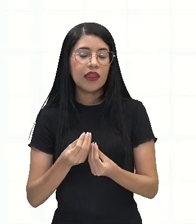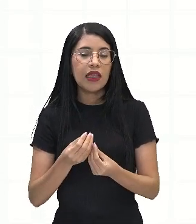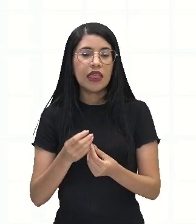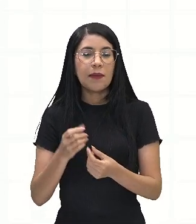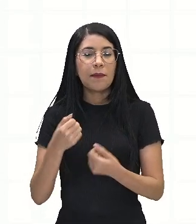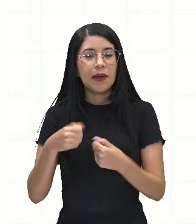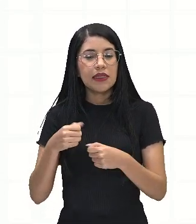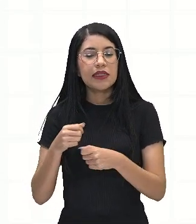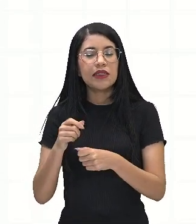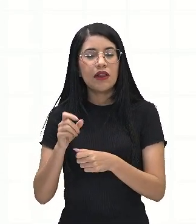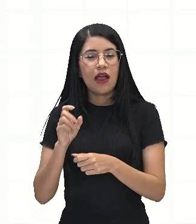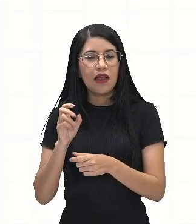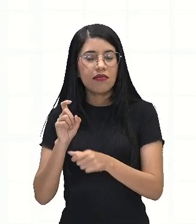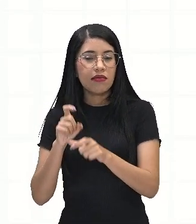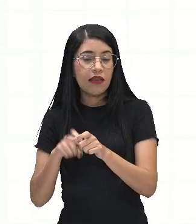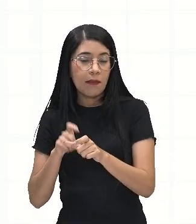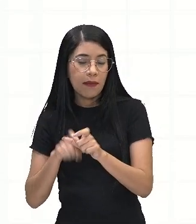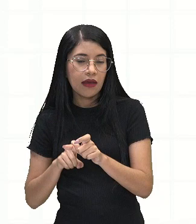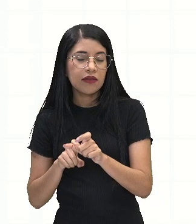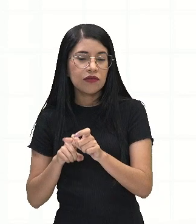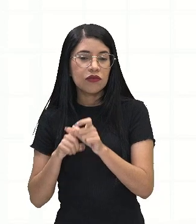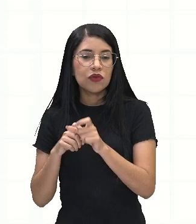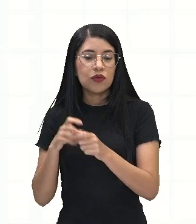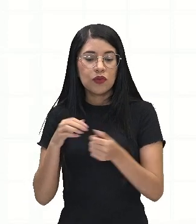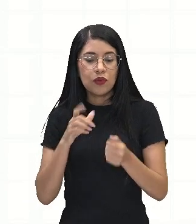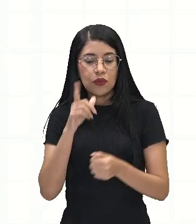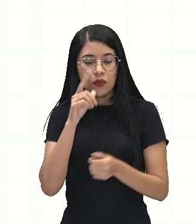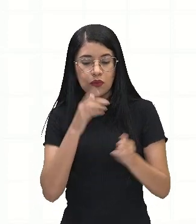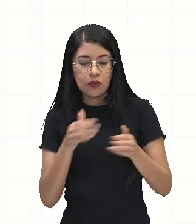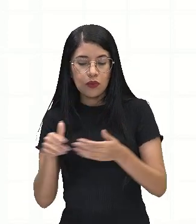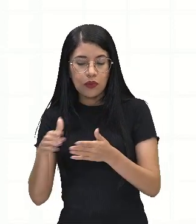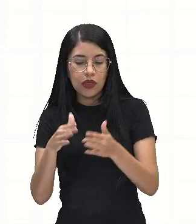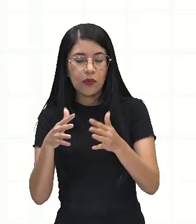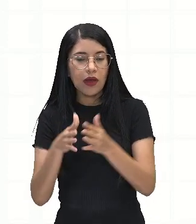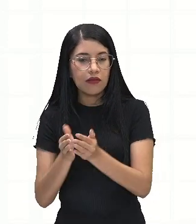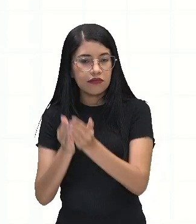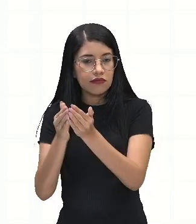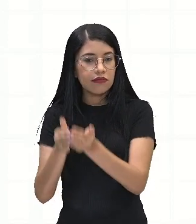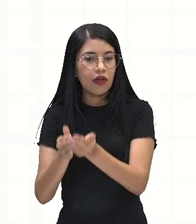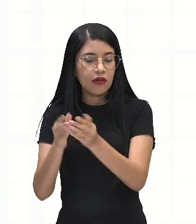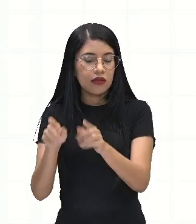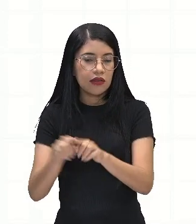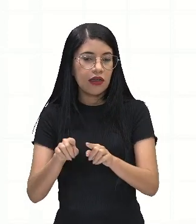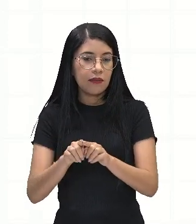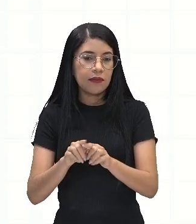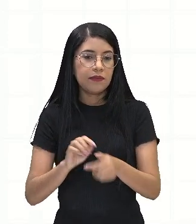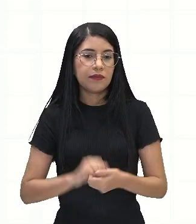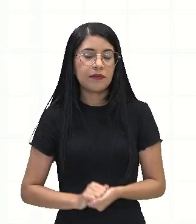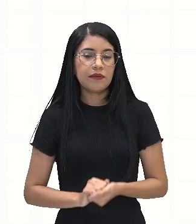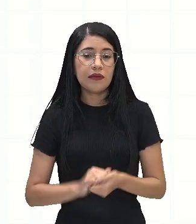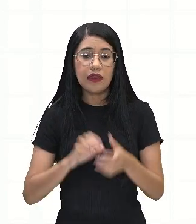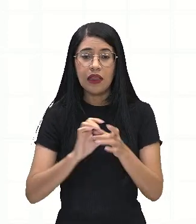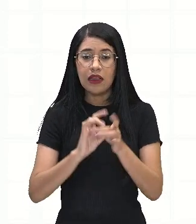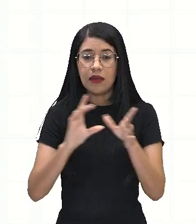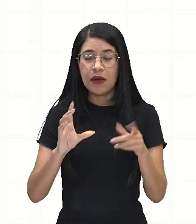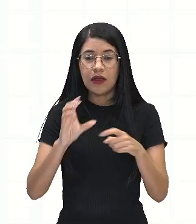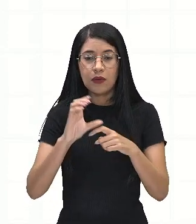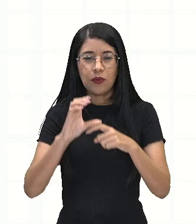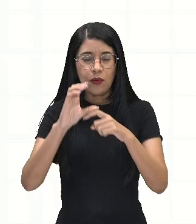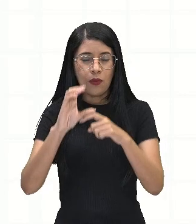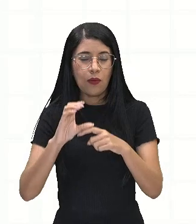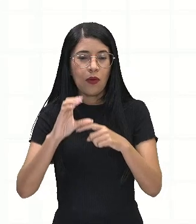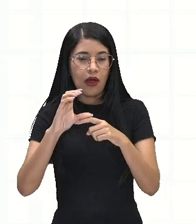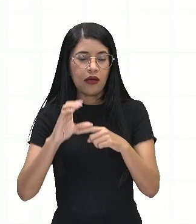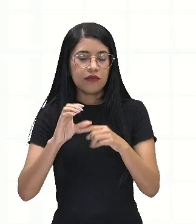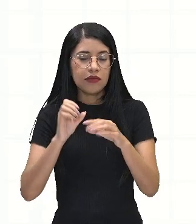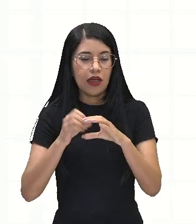sustento, que utilizam aí os rios como transporte, certo? E a liberação do carbono armazenado, que eu